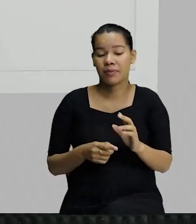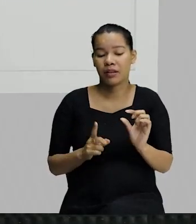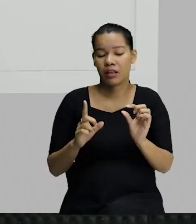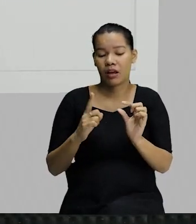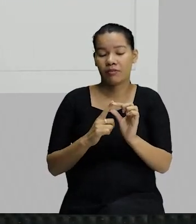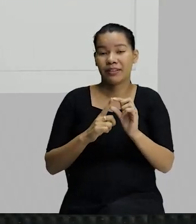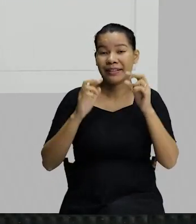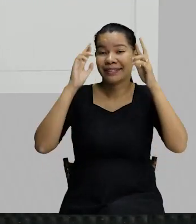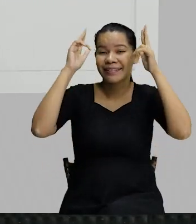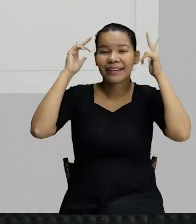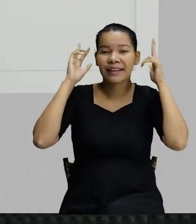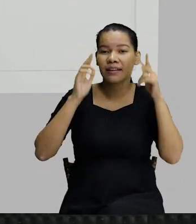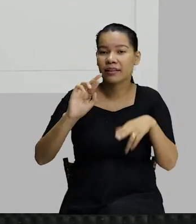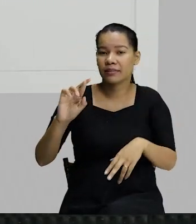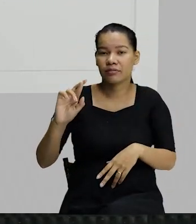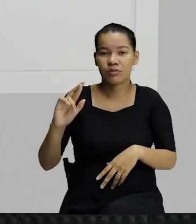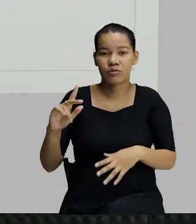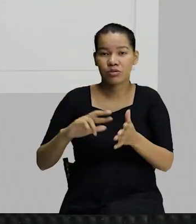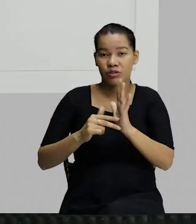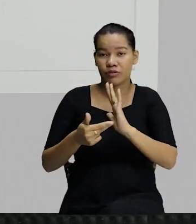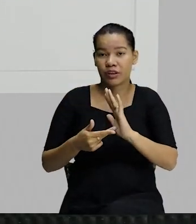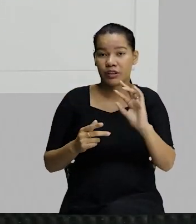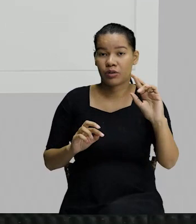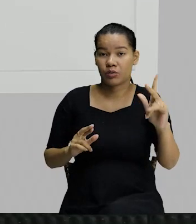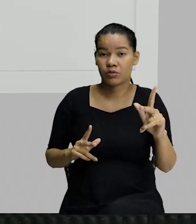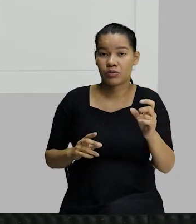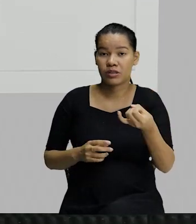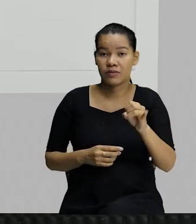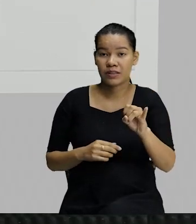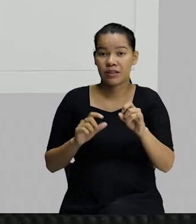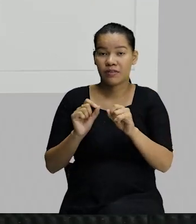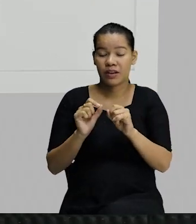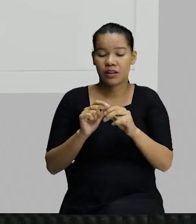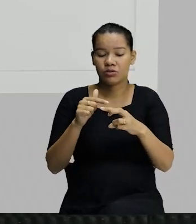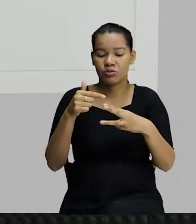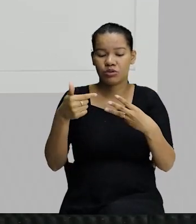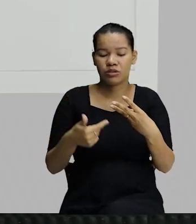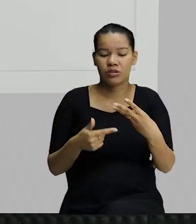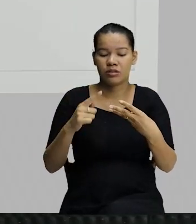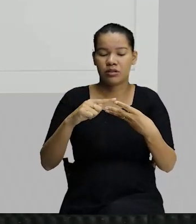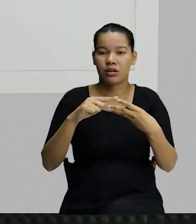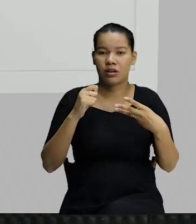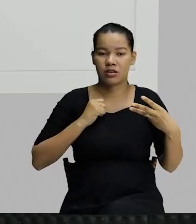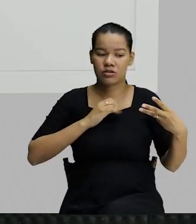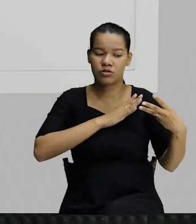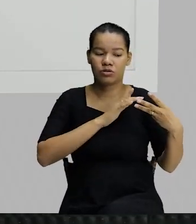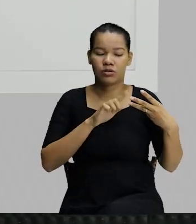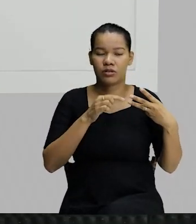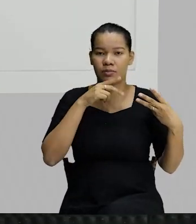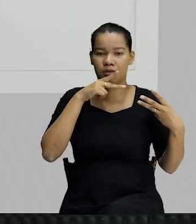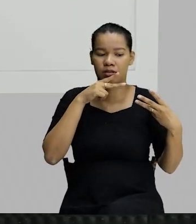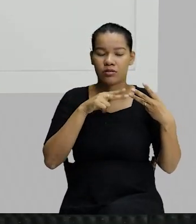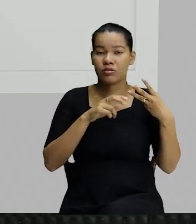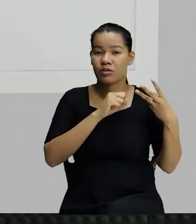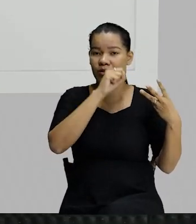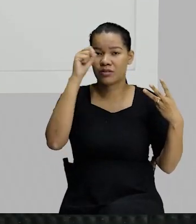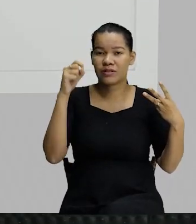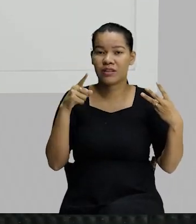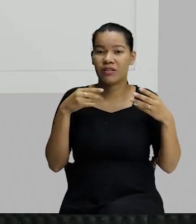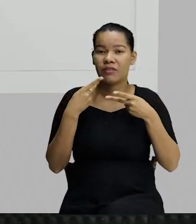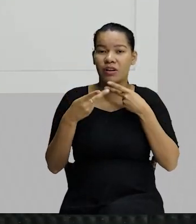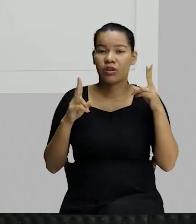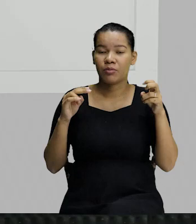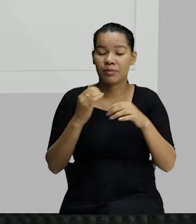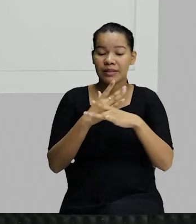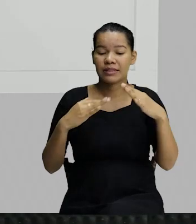você está falando em Aristóteles, Sócrates e Platão, que são pensadores da Hélade, da Grécia, né? Você está falando numa cidade feliz,